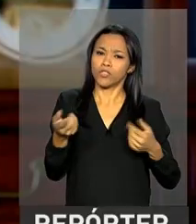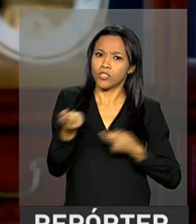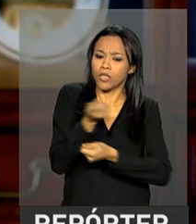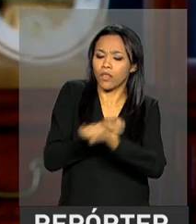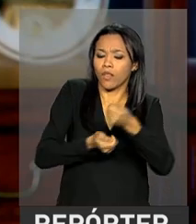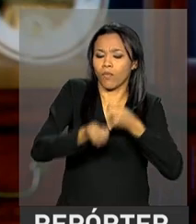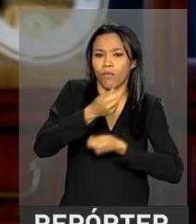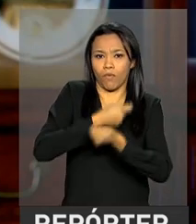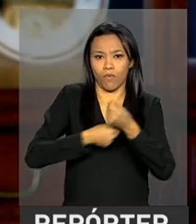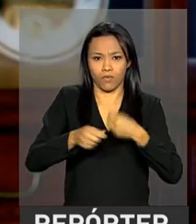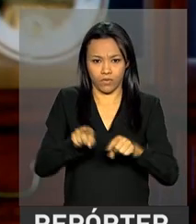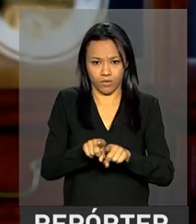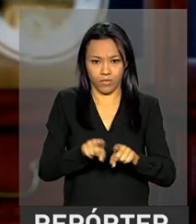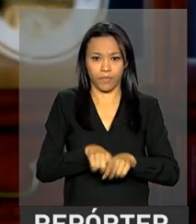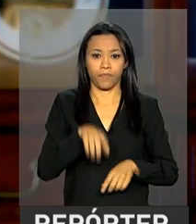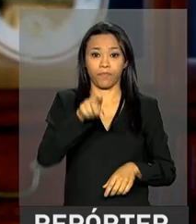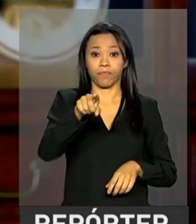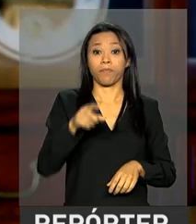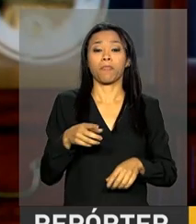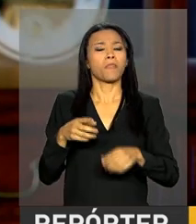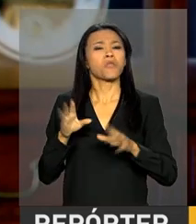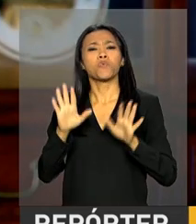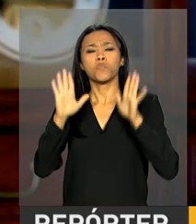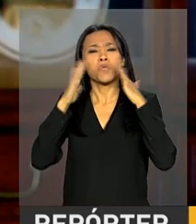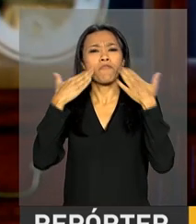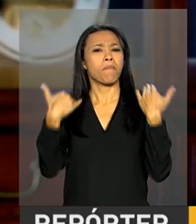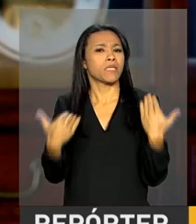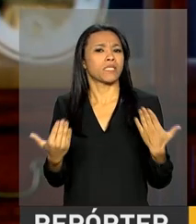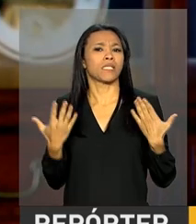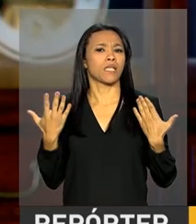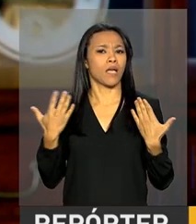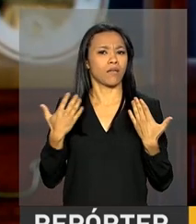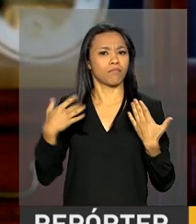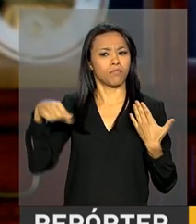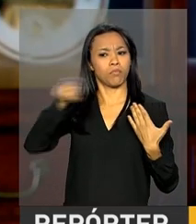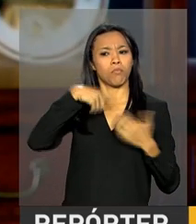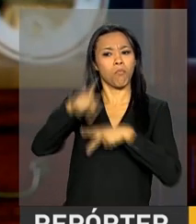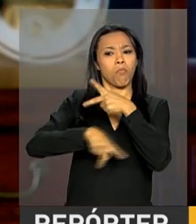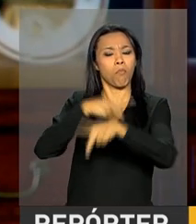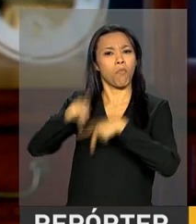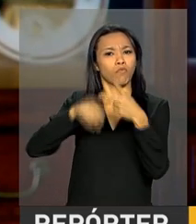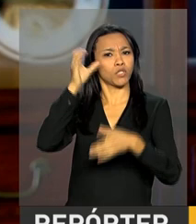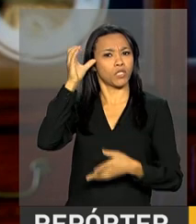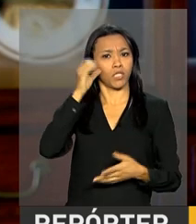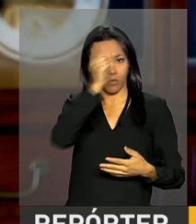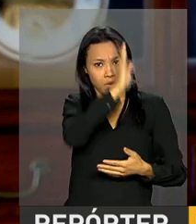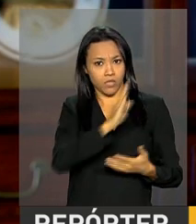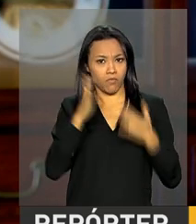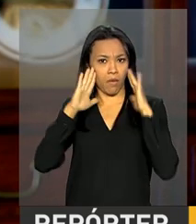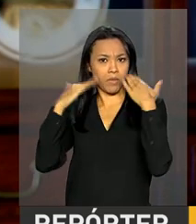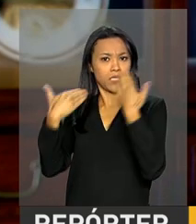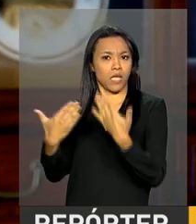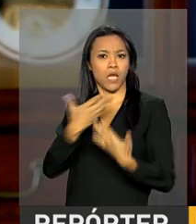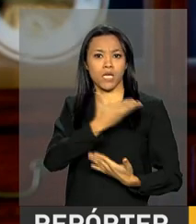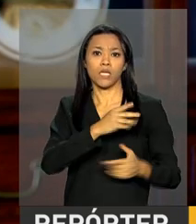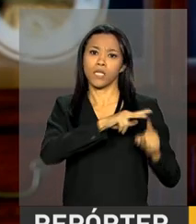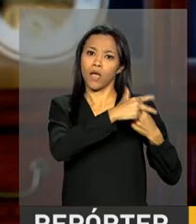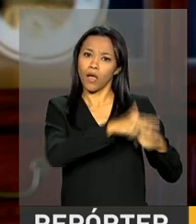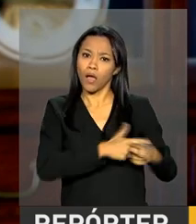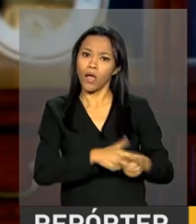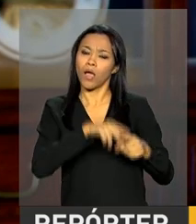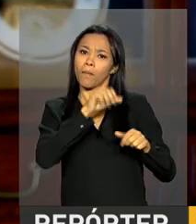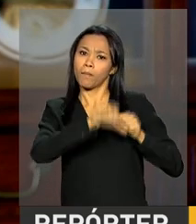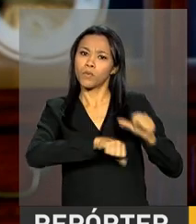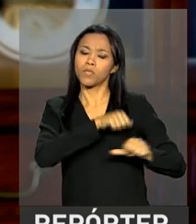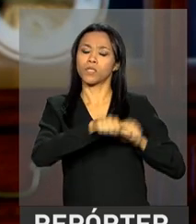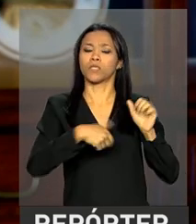Que país o presidente Michel Temer vai apresentar aos chineses na sua visita? Um país que está fazendo reformas, um